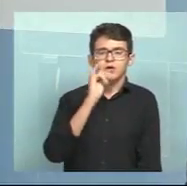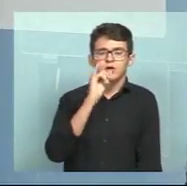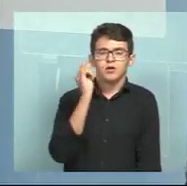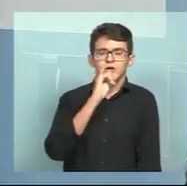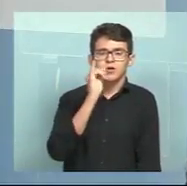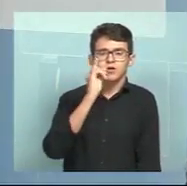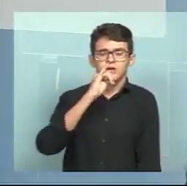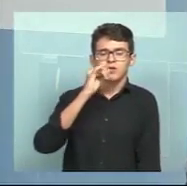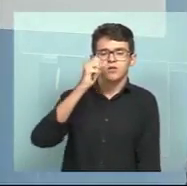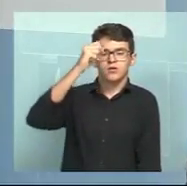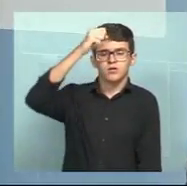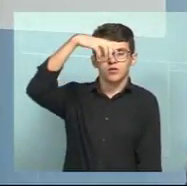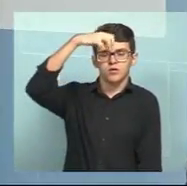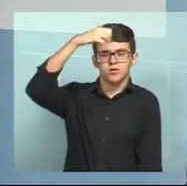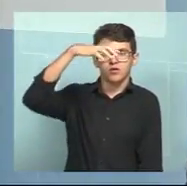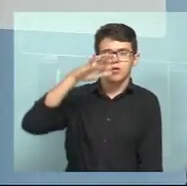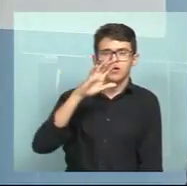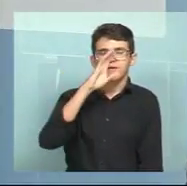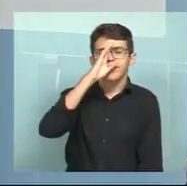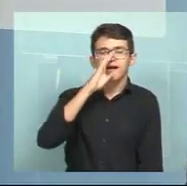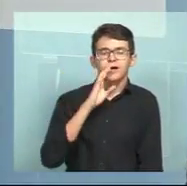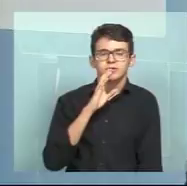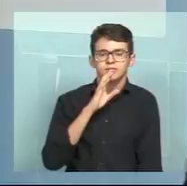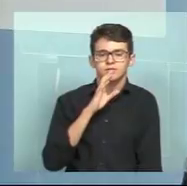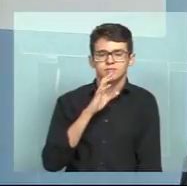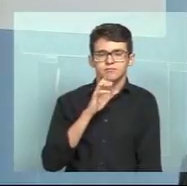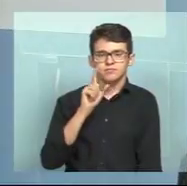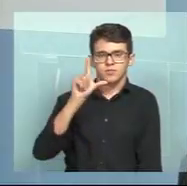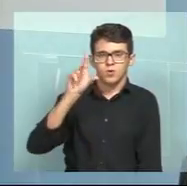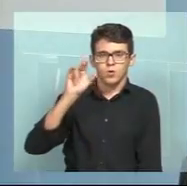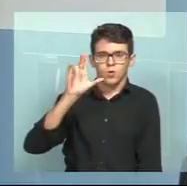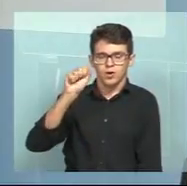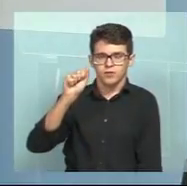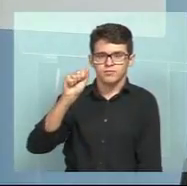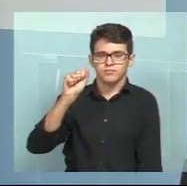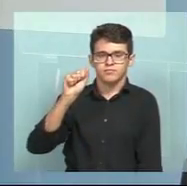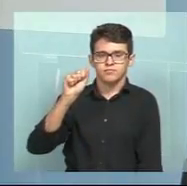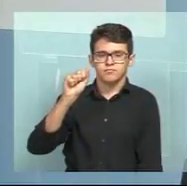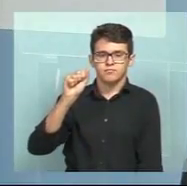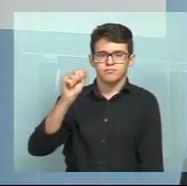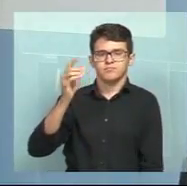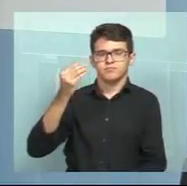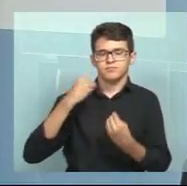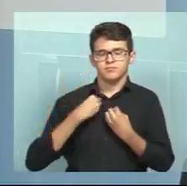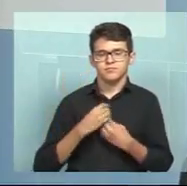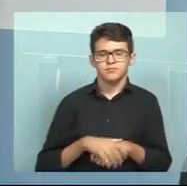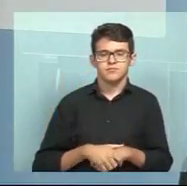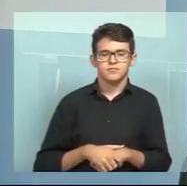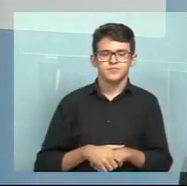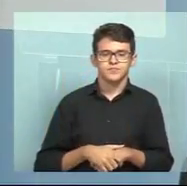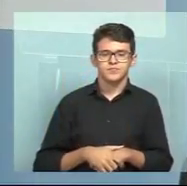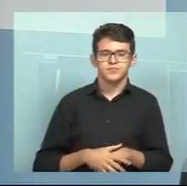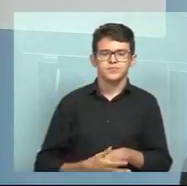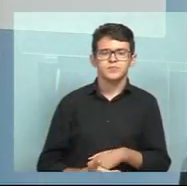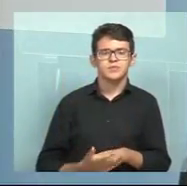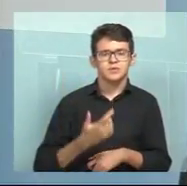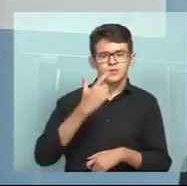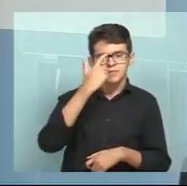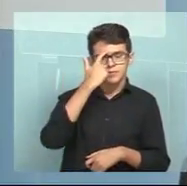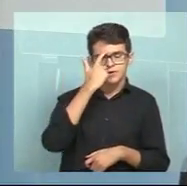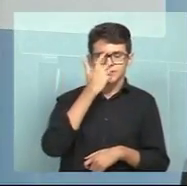São Lula deu, ela chamava o São Lula. É por isso, quem não entende esse país, não entende nada, Luiz.